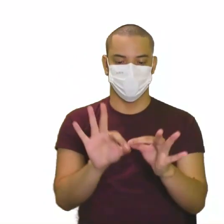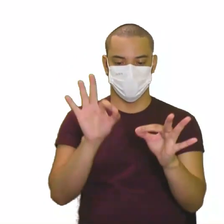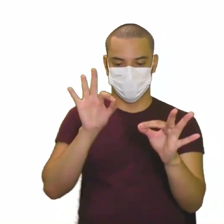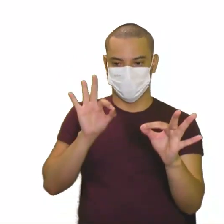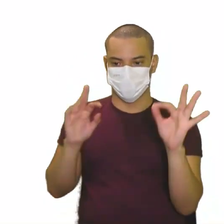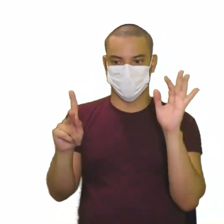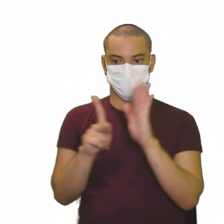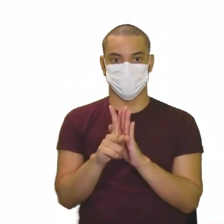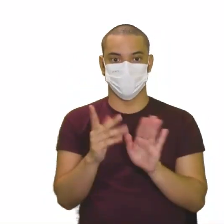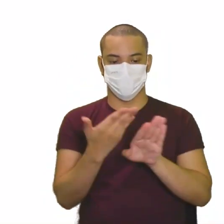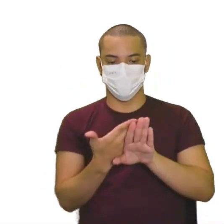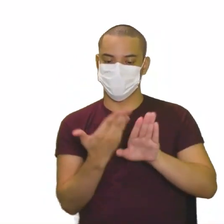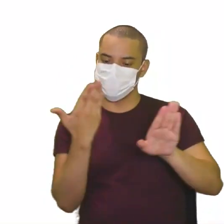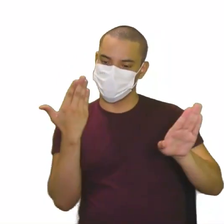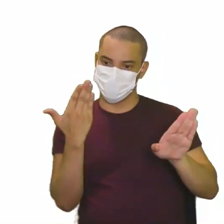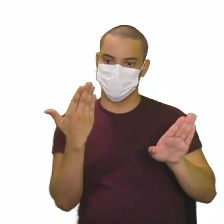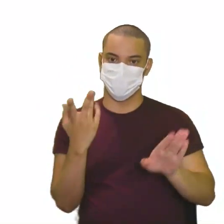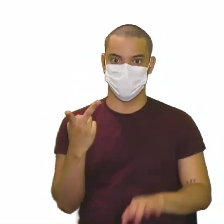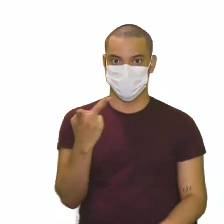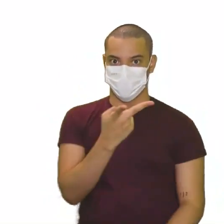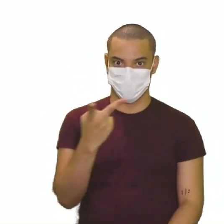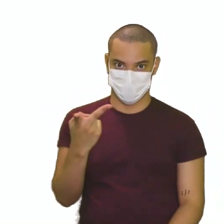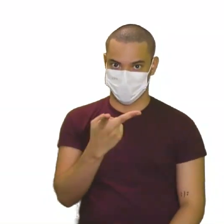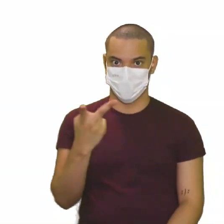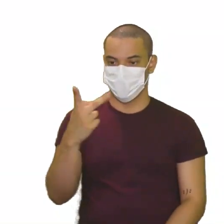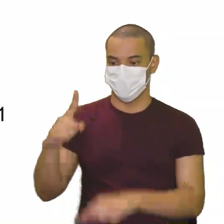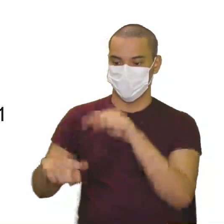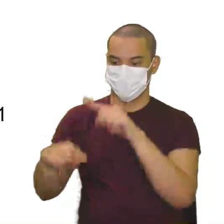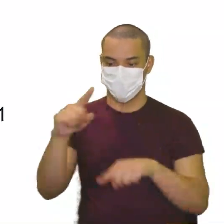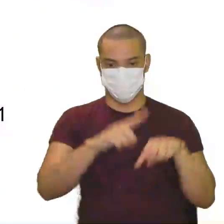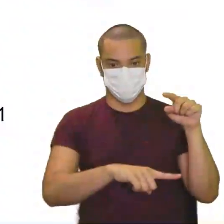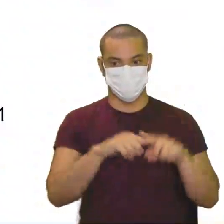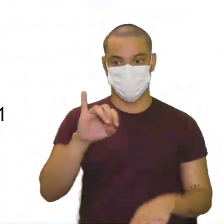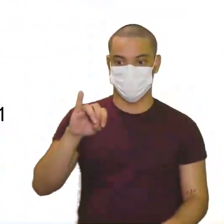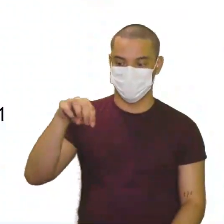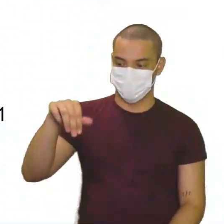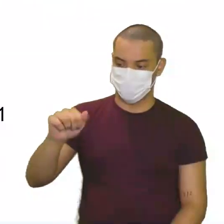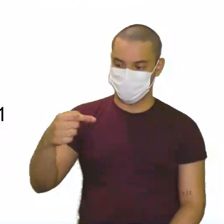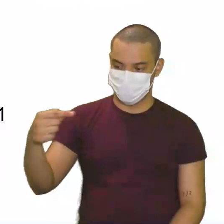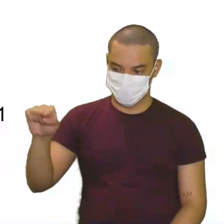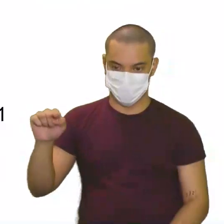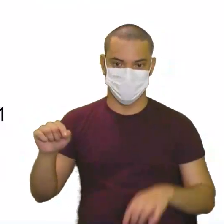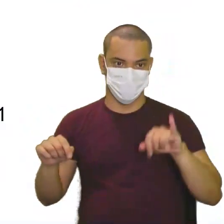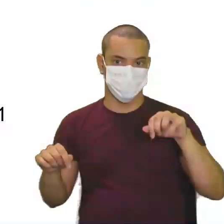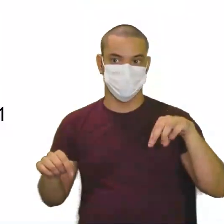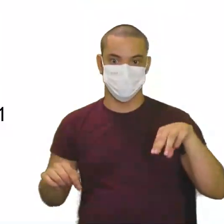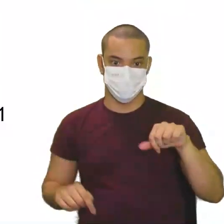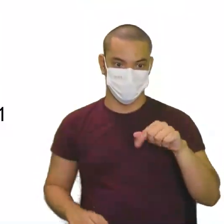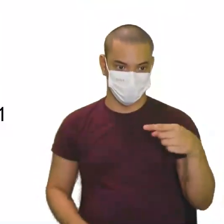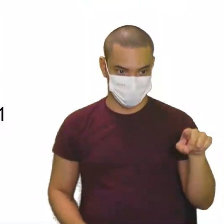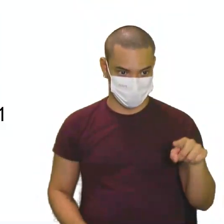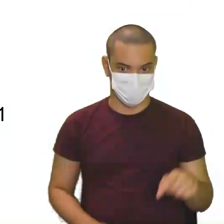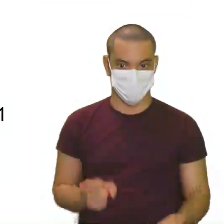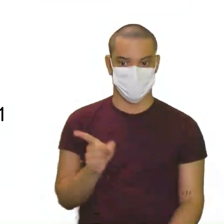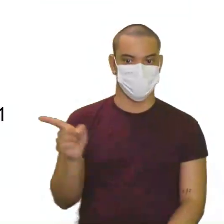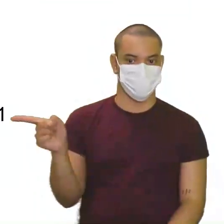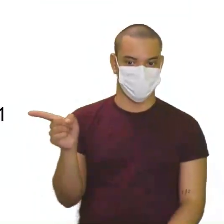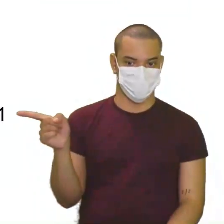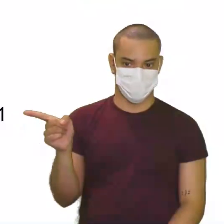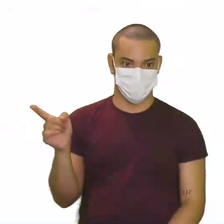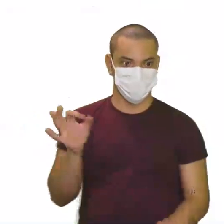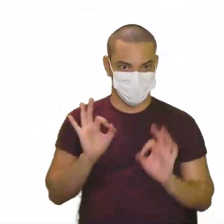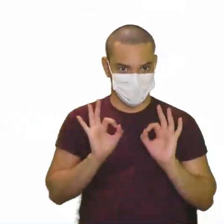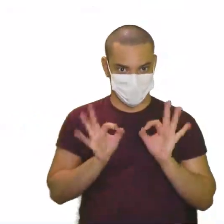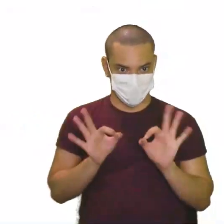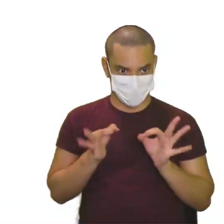distância que separa né esses dois irmãos aí ok Deixa eu voltar aqui rapidinho Olha só a letra D